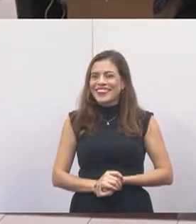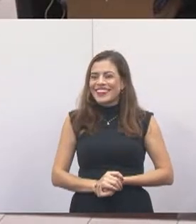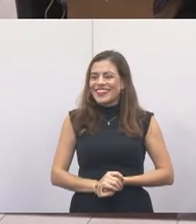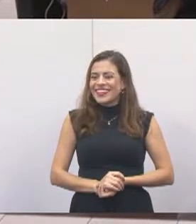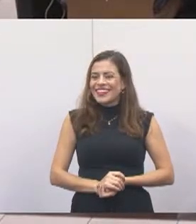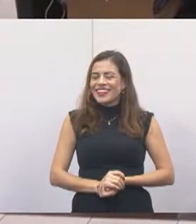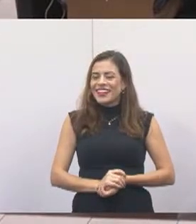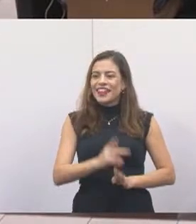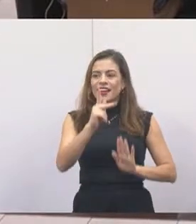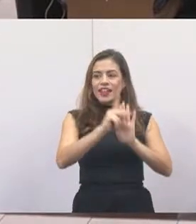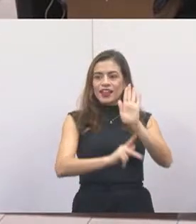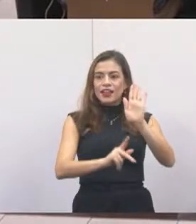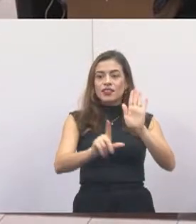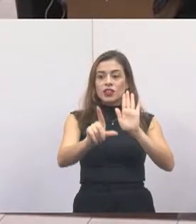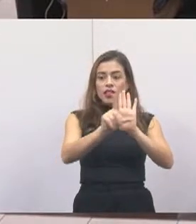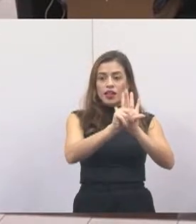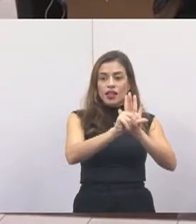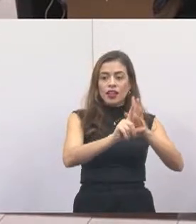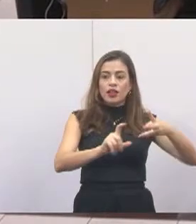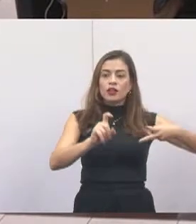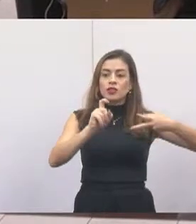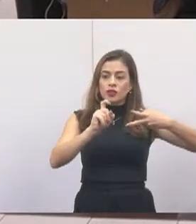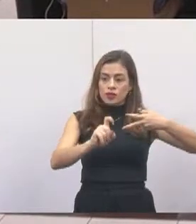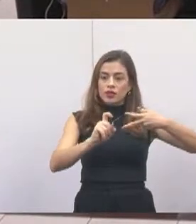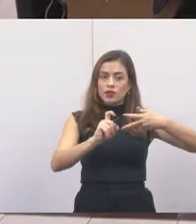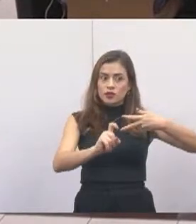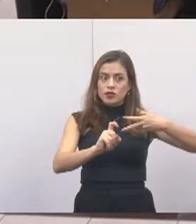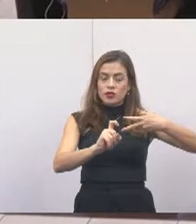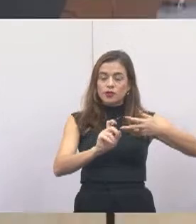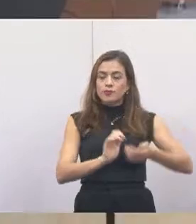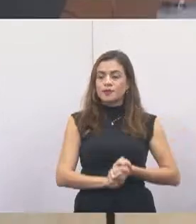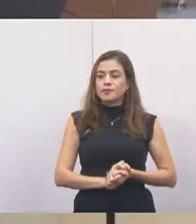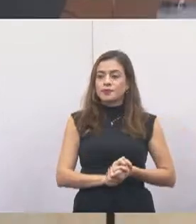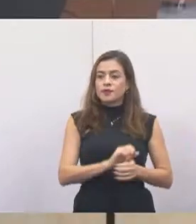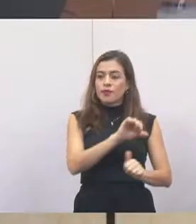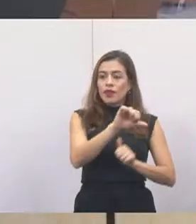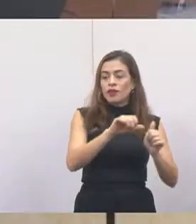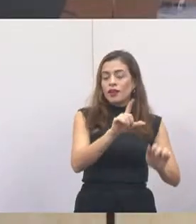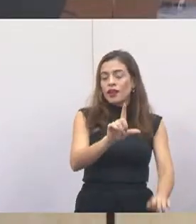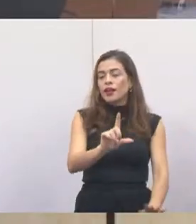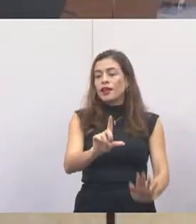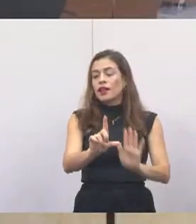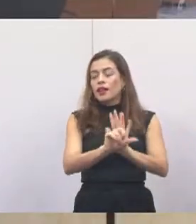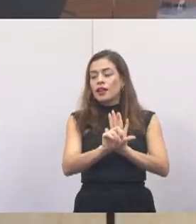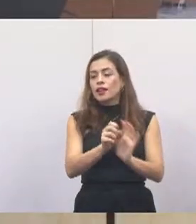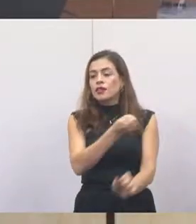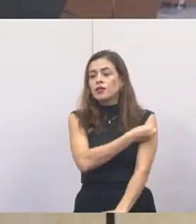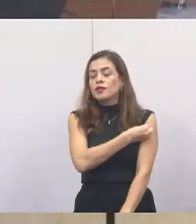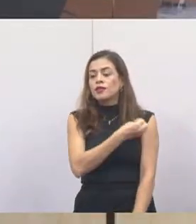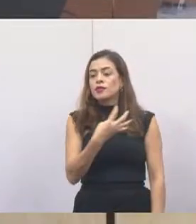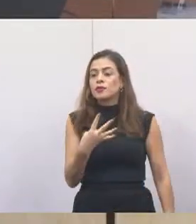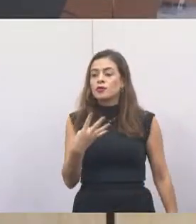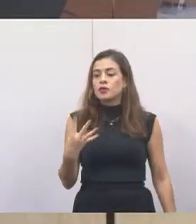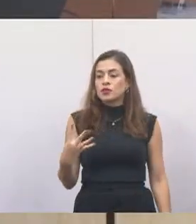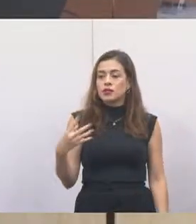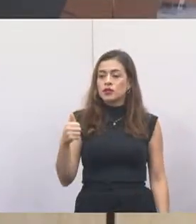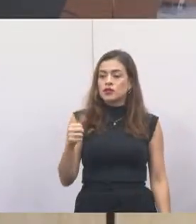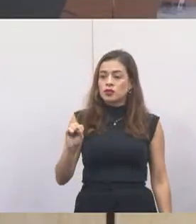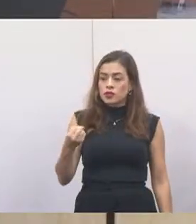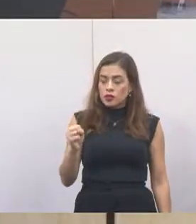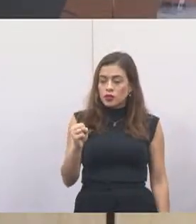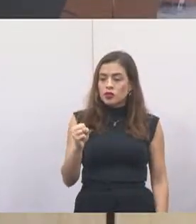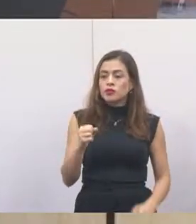Projeto de lei do Executivo. Altera a Lei número 4.418, de 27 de dezembro de 2000,